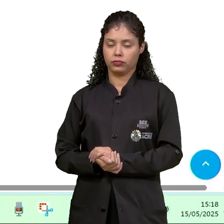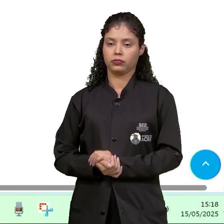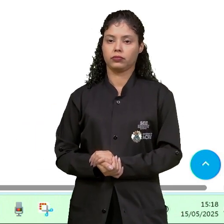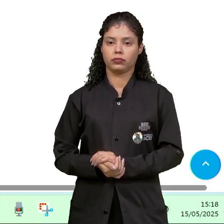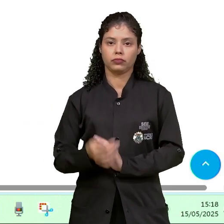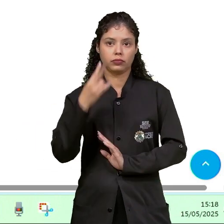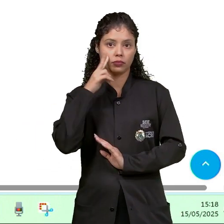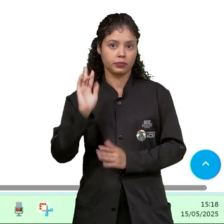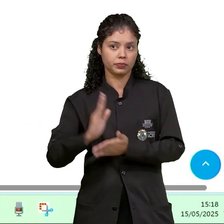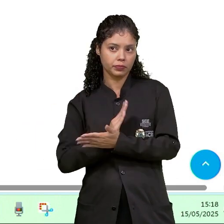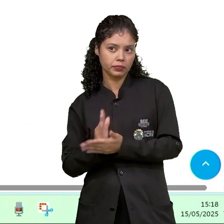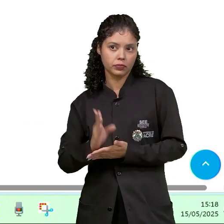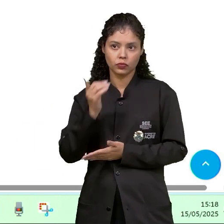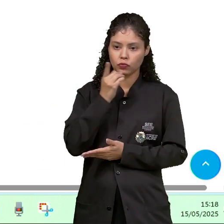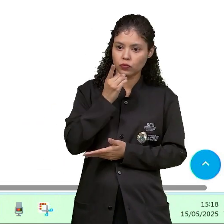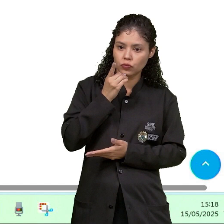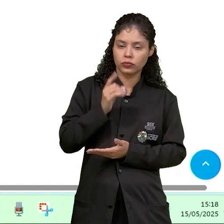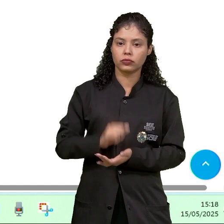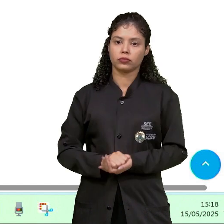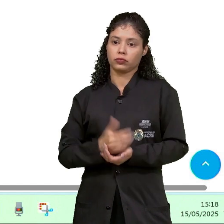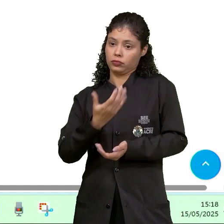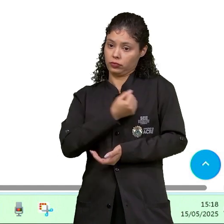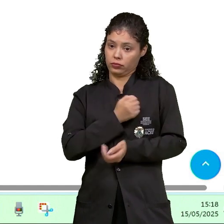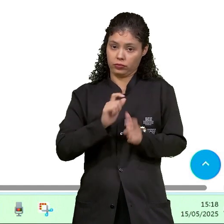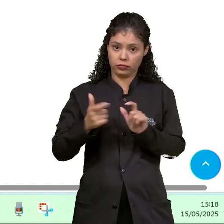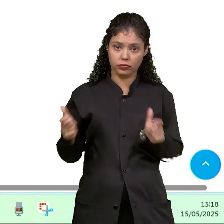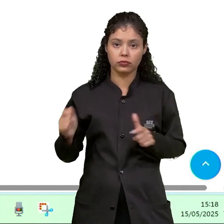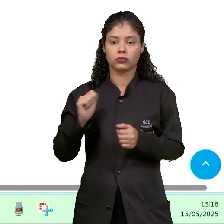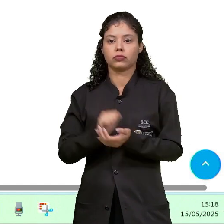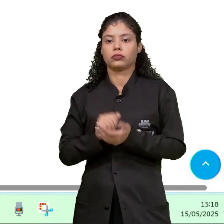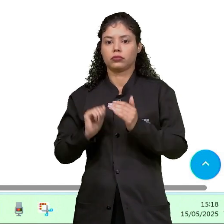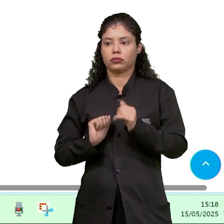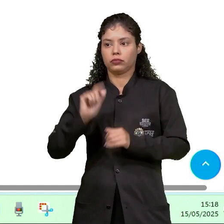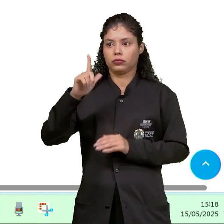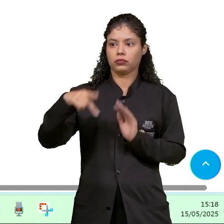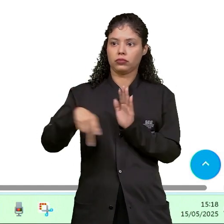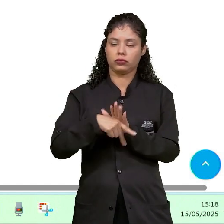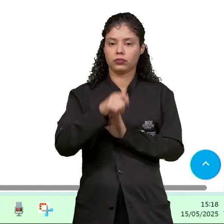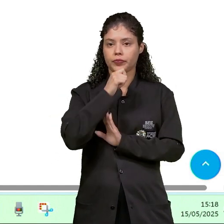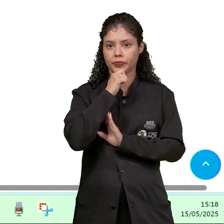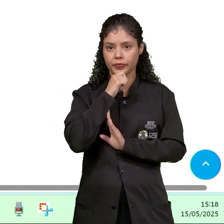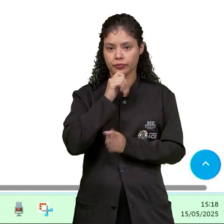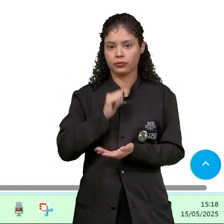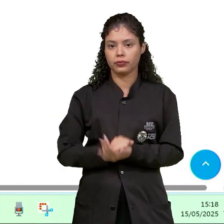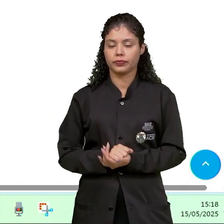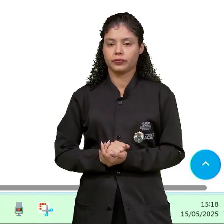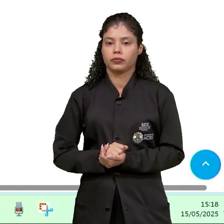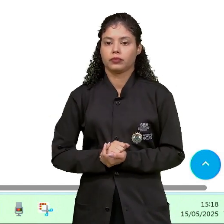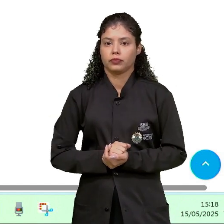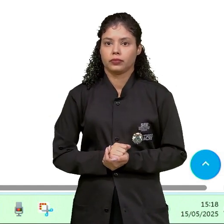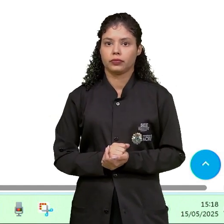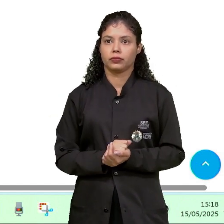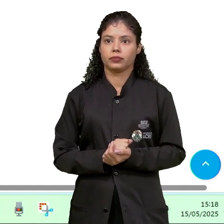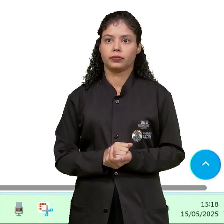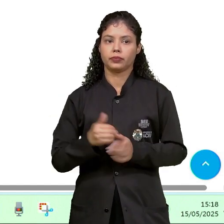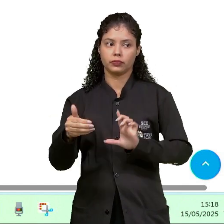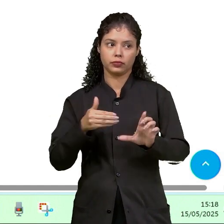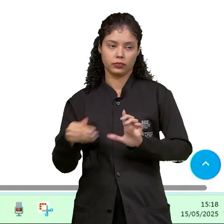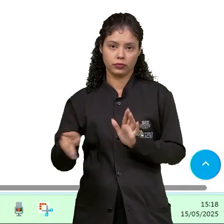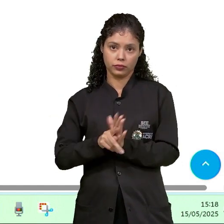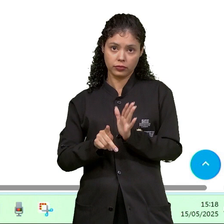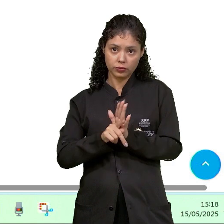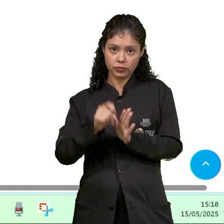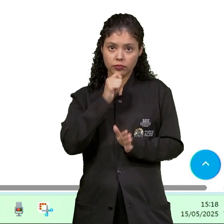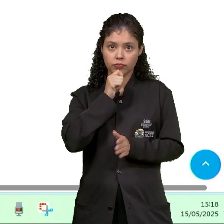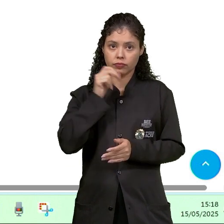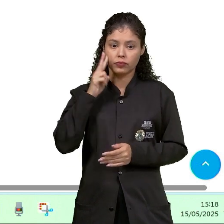alguns números bem altos aqui, porque esse aqui é a plataforma de treinamento, tá? Então quase que a gente não acessa essa plataforma de treinamento. Mas